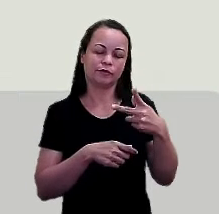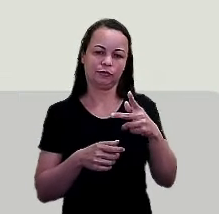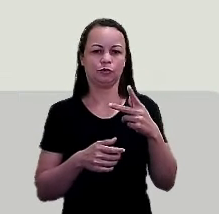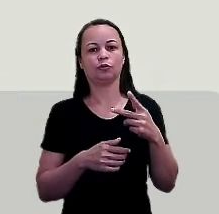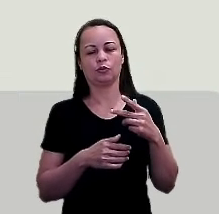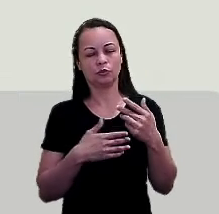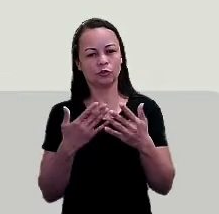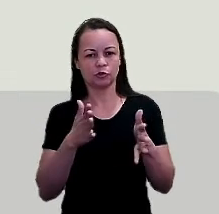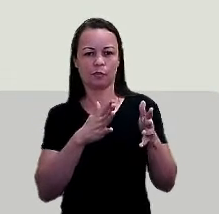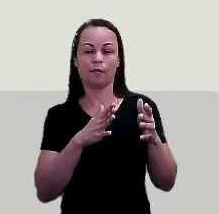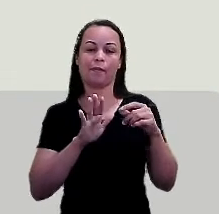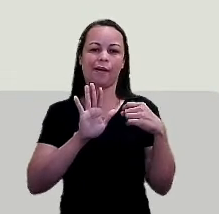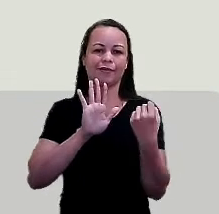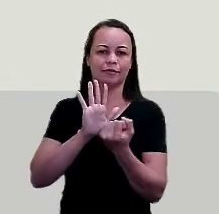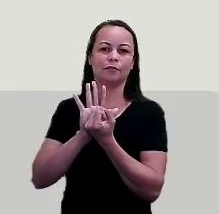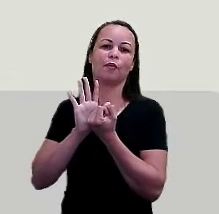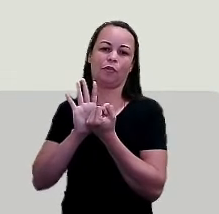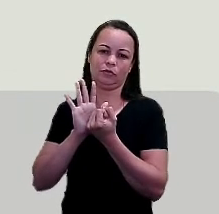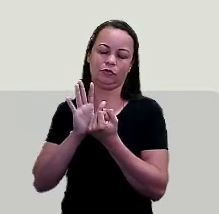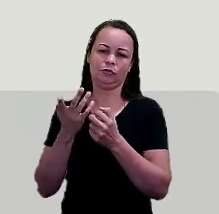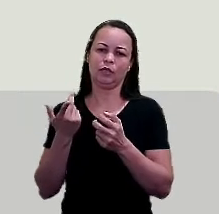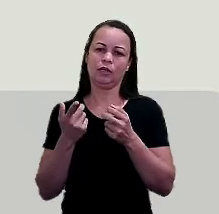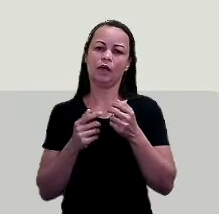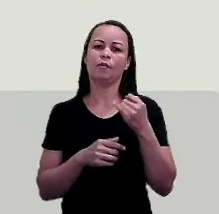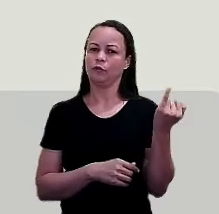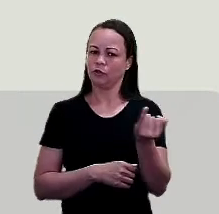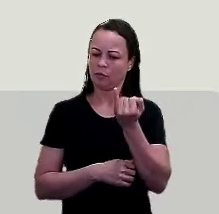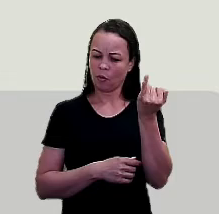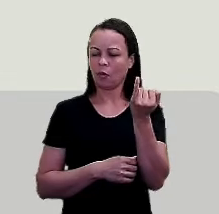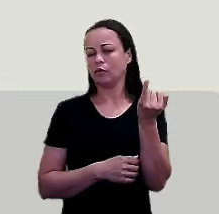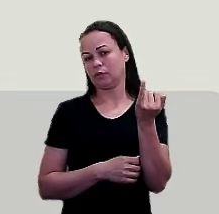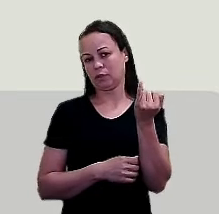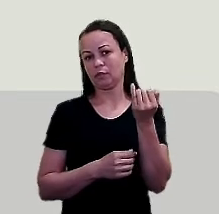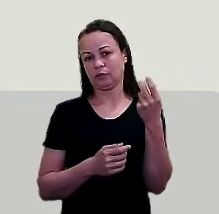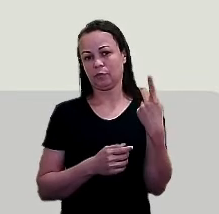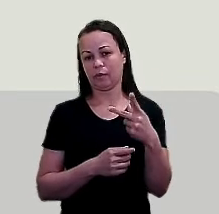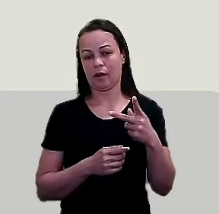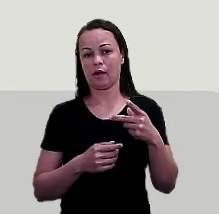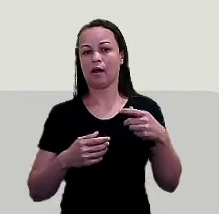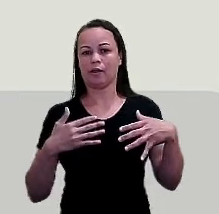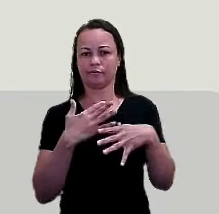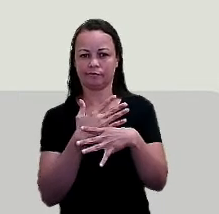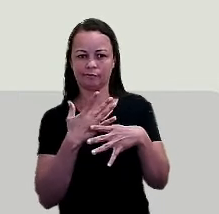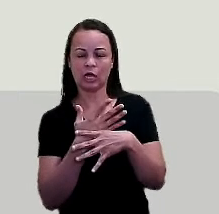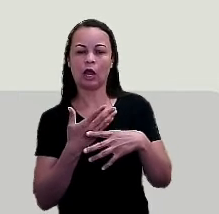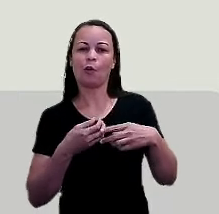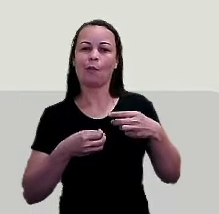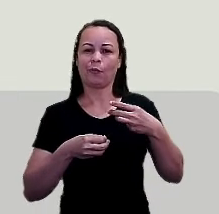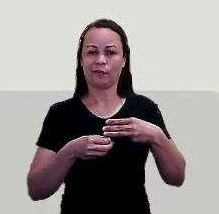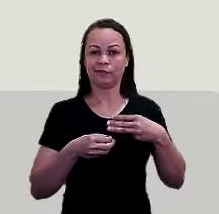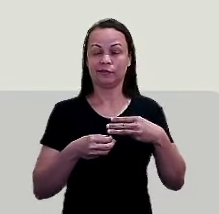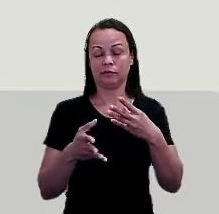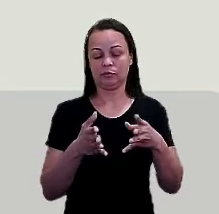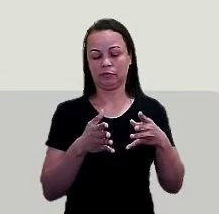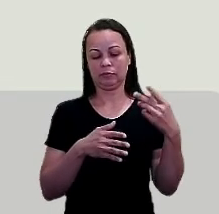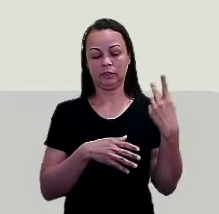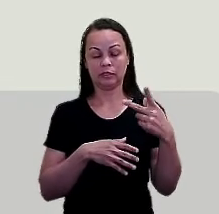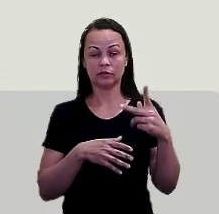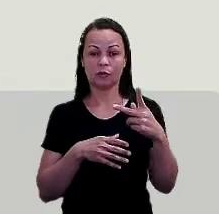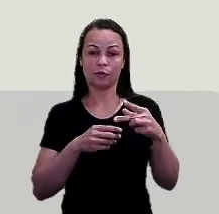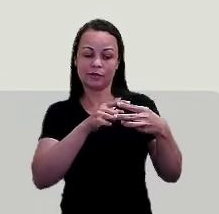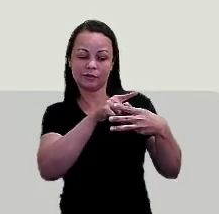passada, os patrimônios contam muito a história do seu município. Então, esses marcos que eu trouxe são